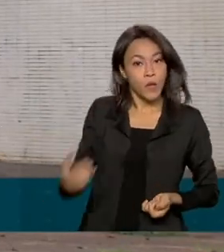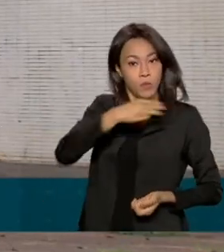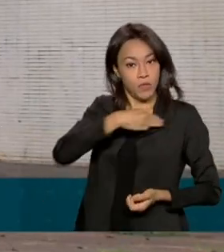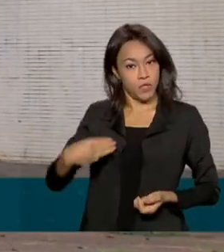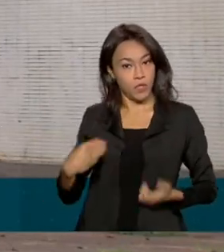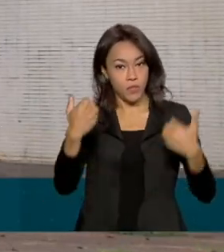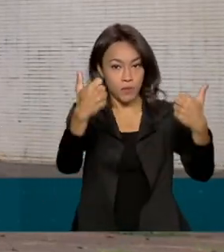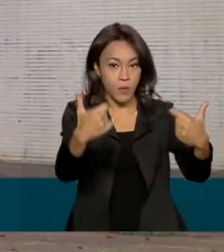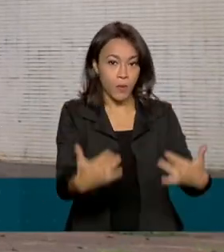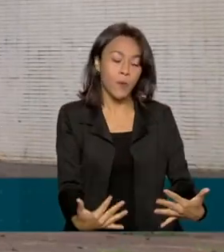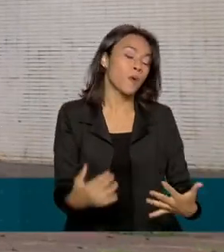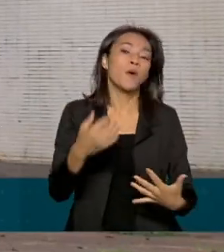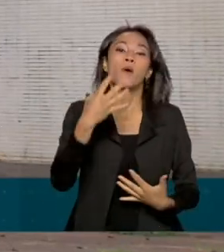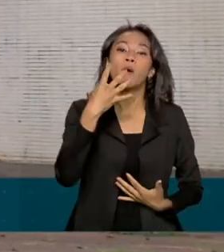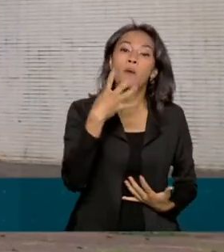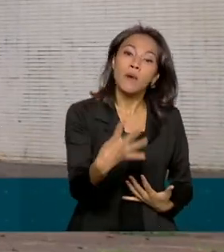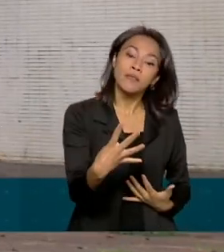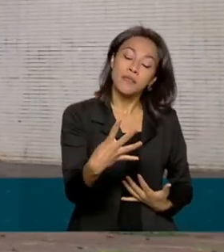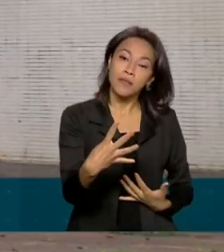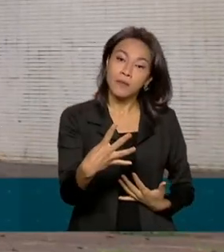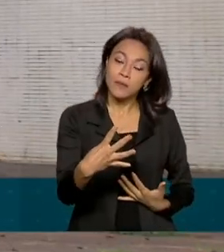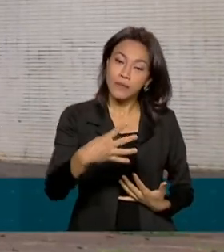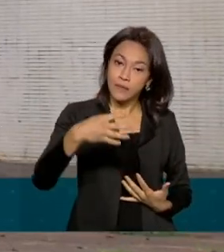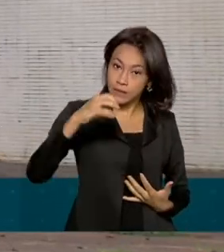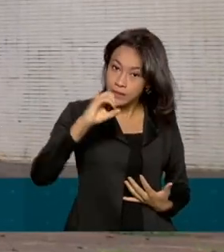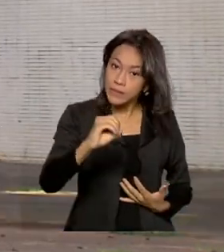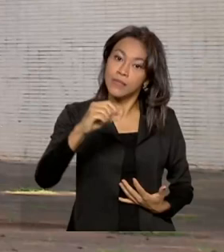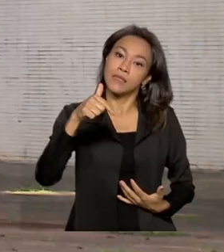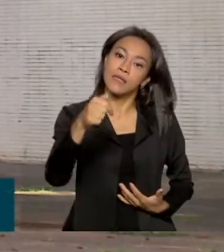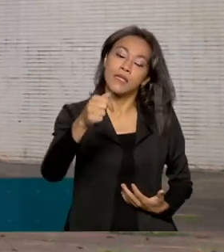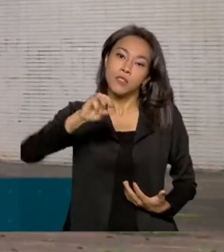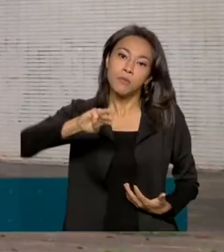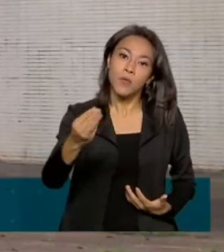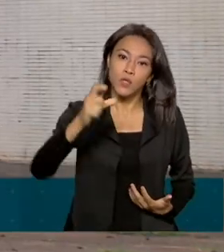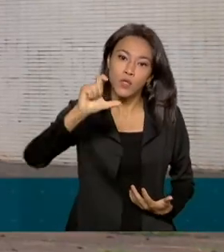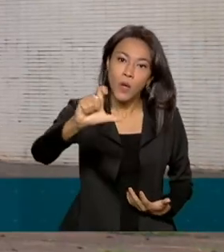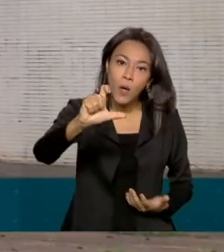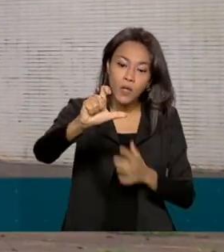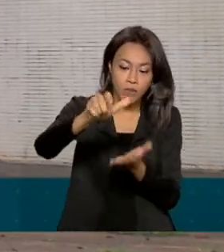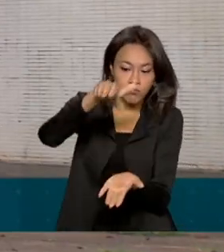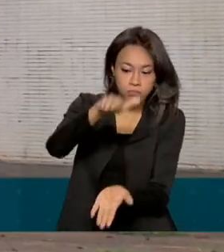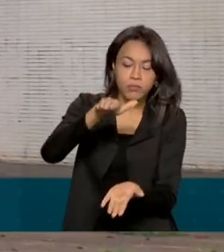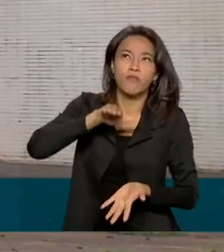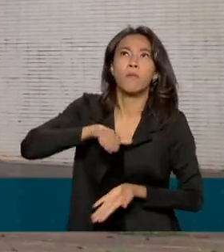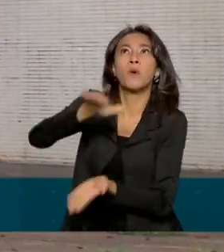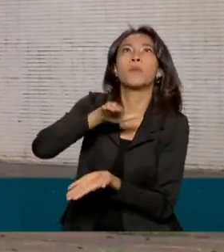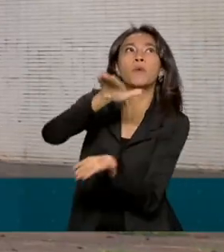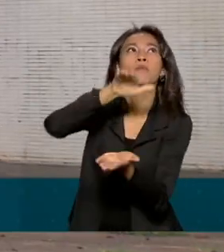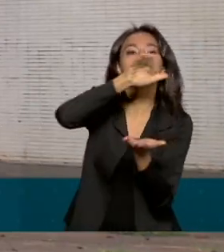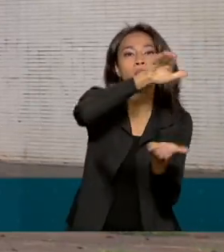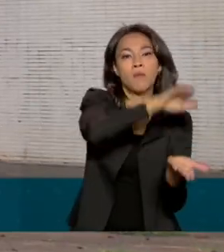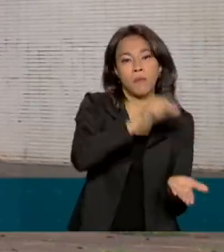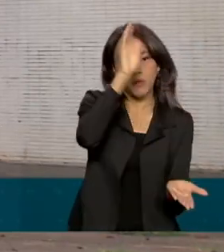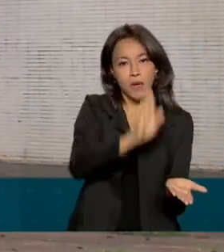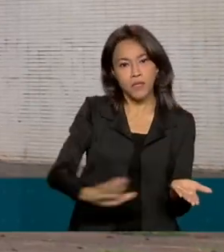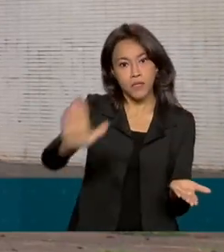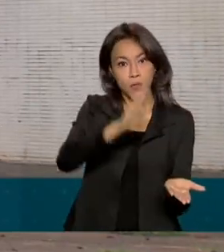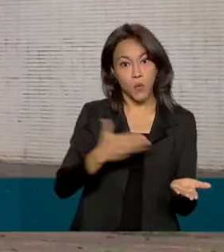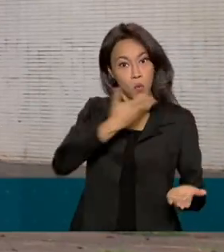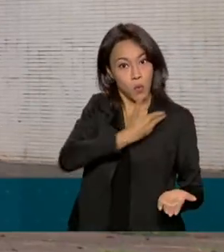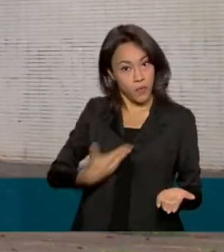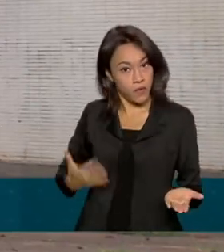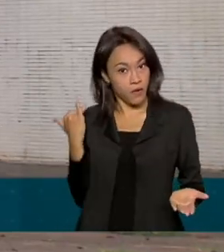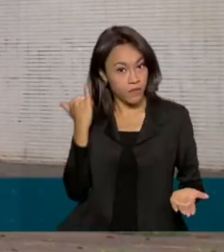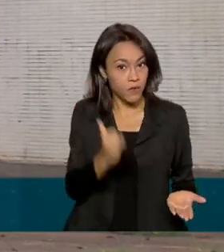de 407 milhões de doses já foram distribuídas em todo o país. De acordo com o governo, quase 92%